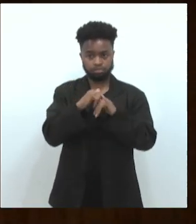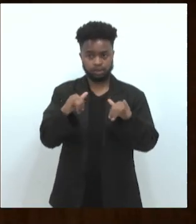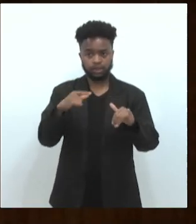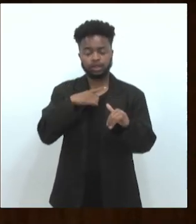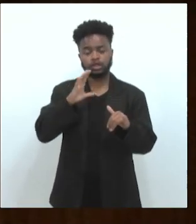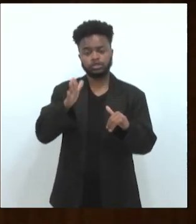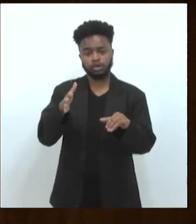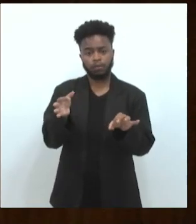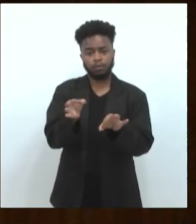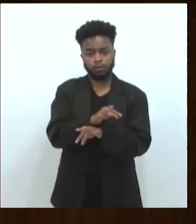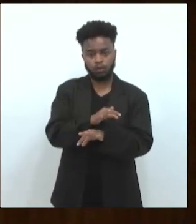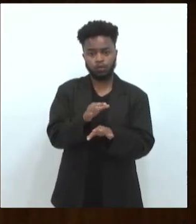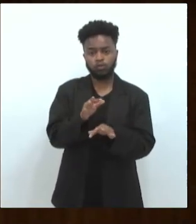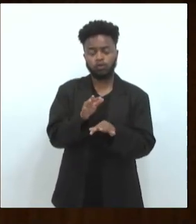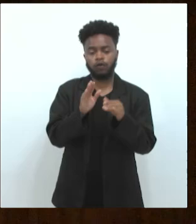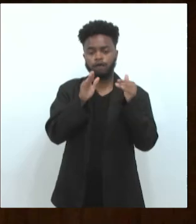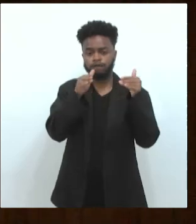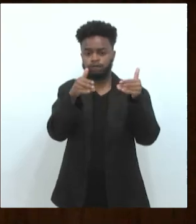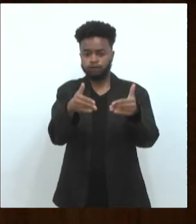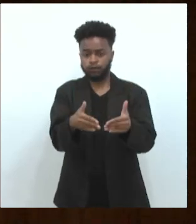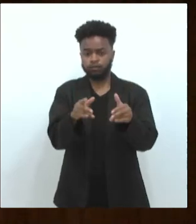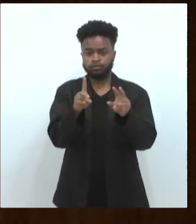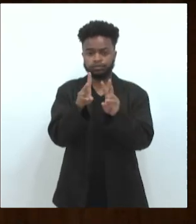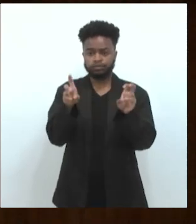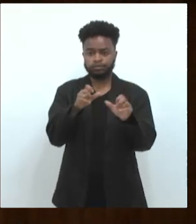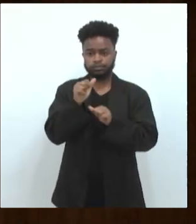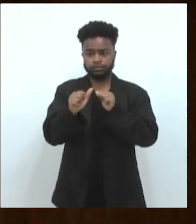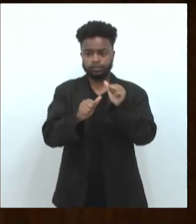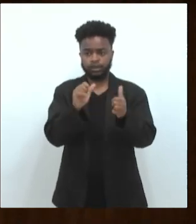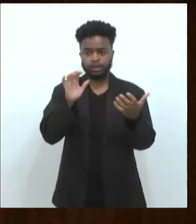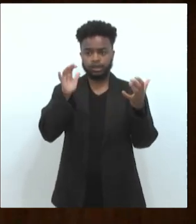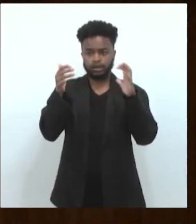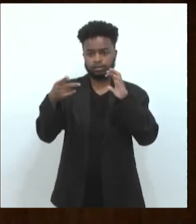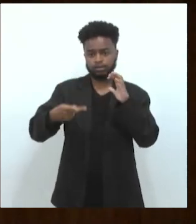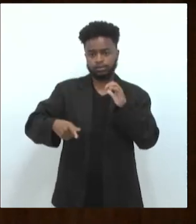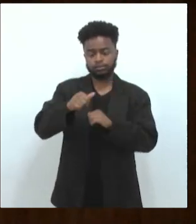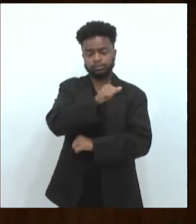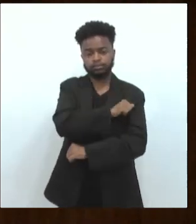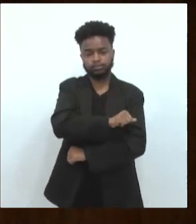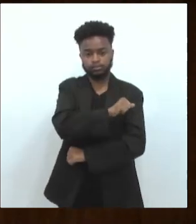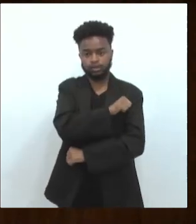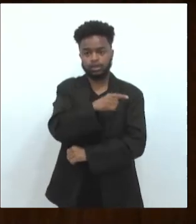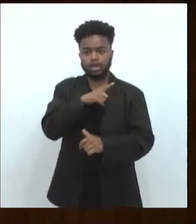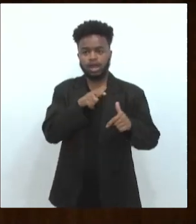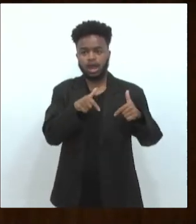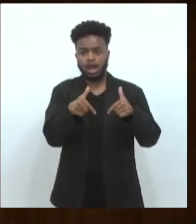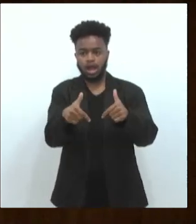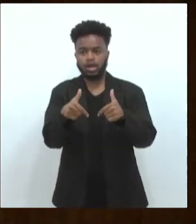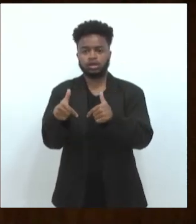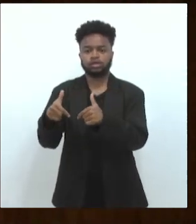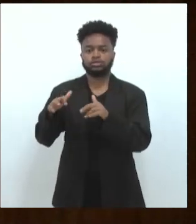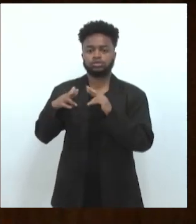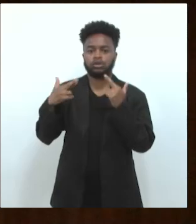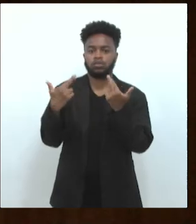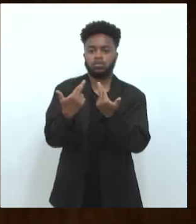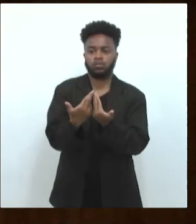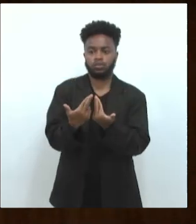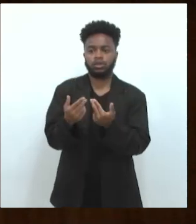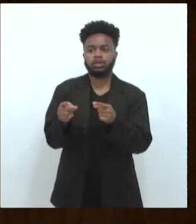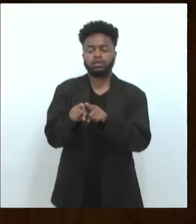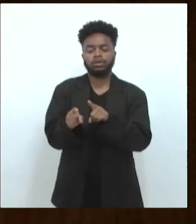Fórum de Mudanças Climáticas do Estado do Rio de Janeiro, é um órgão ativo, se reúne,